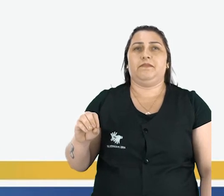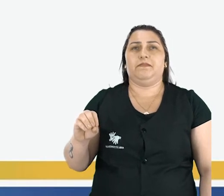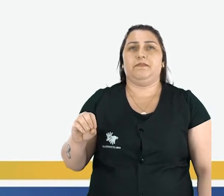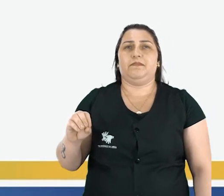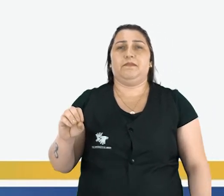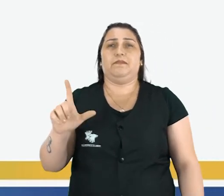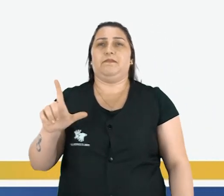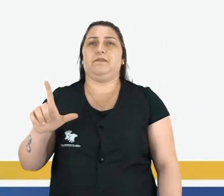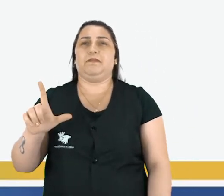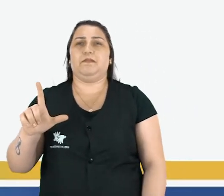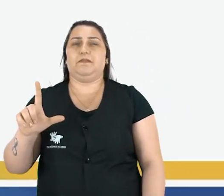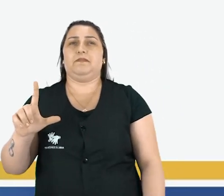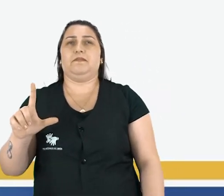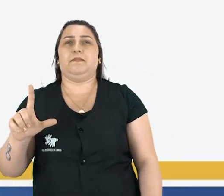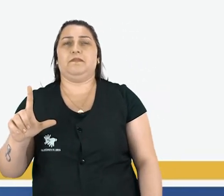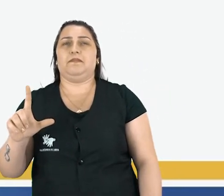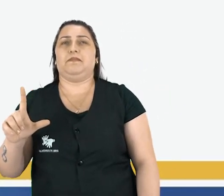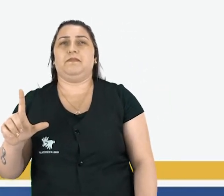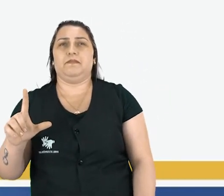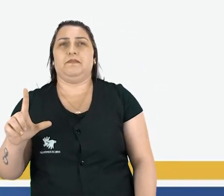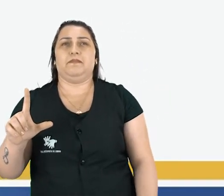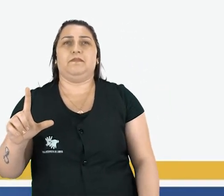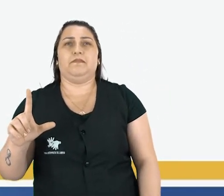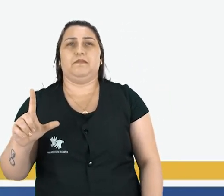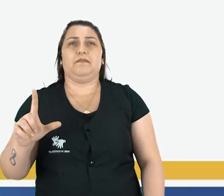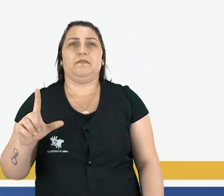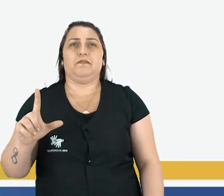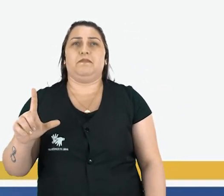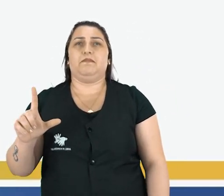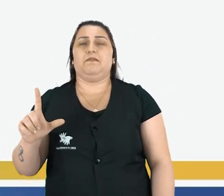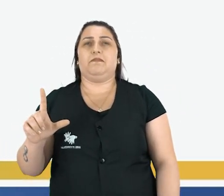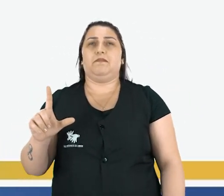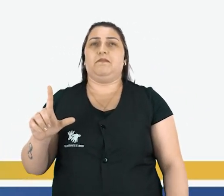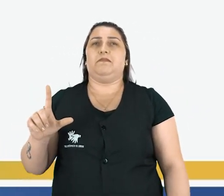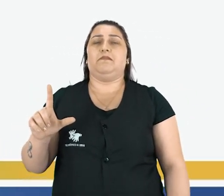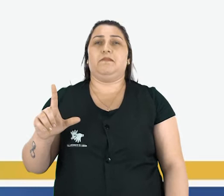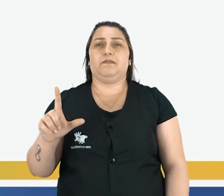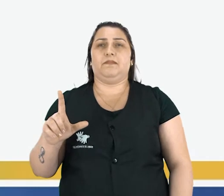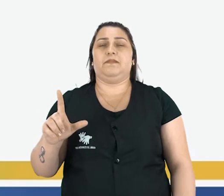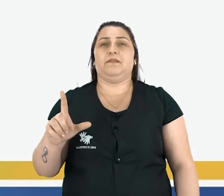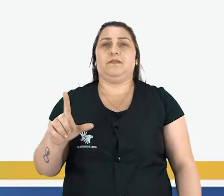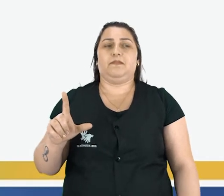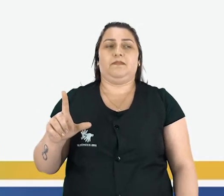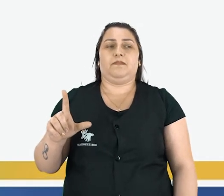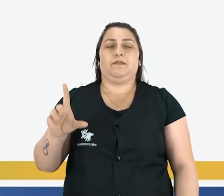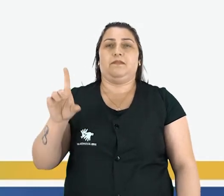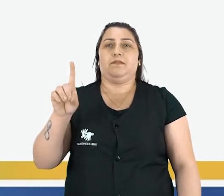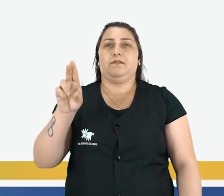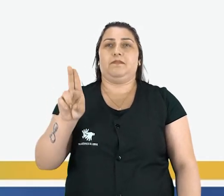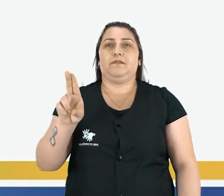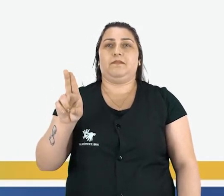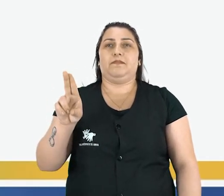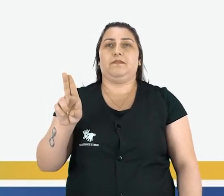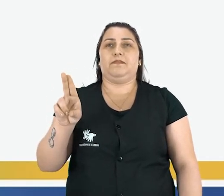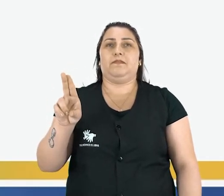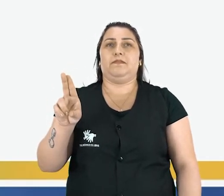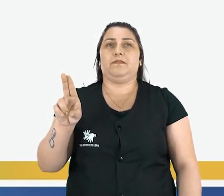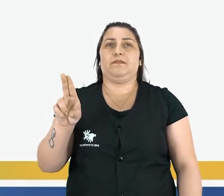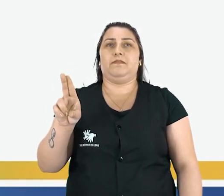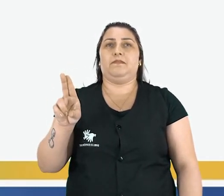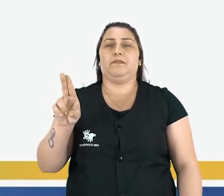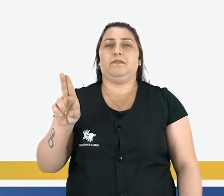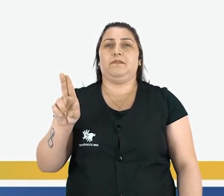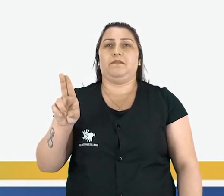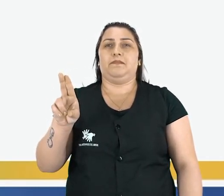L essiele aí vai ter um som de u mão e veio um forma